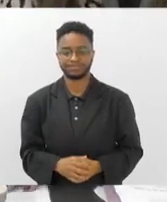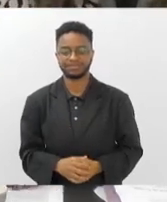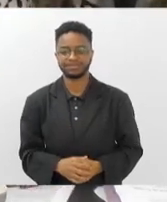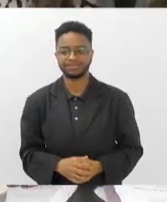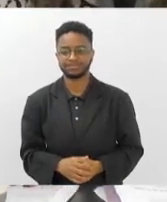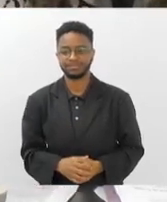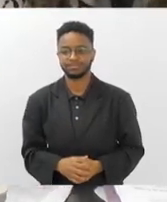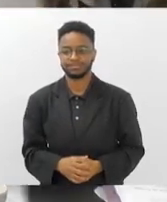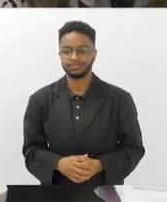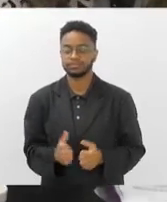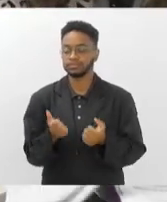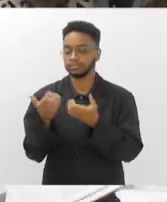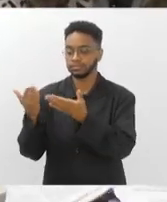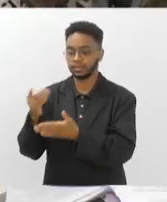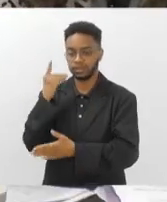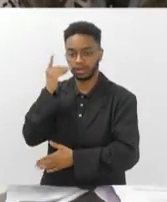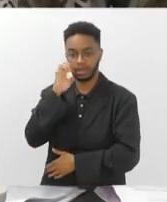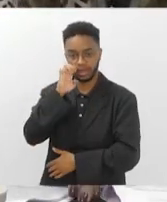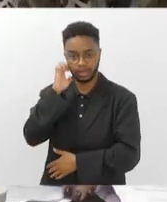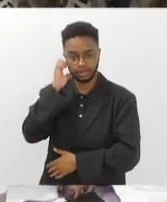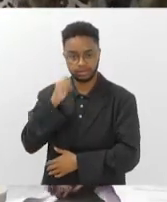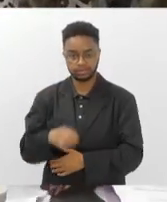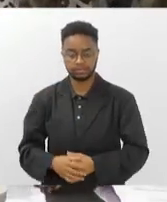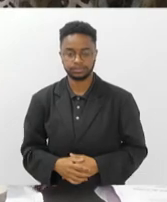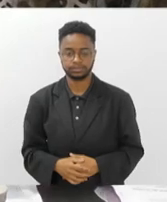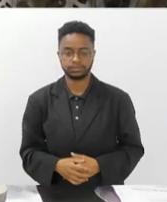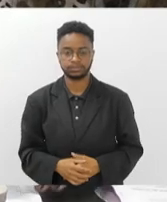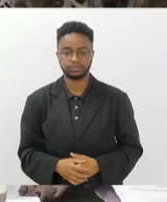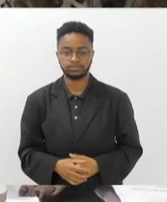Vista então concedida para a deputada Érica.